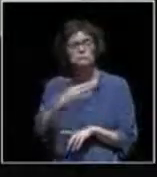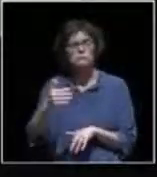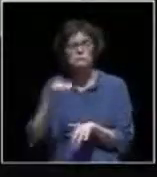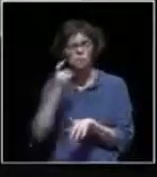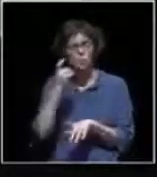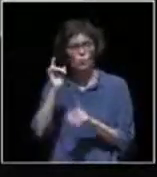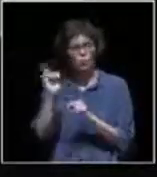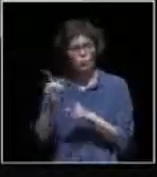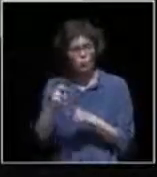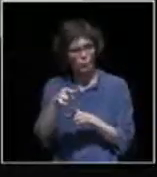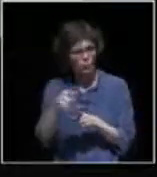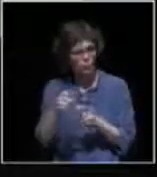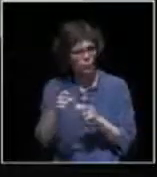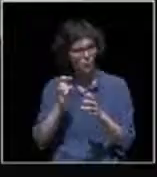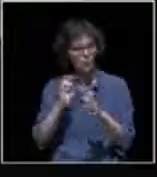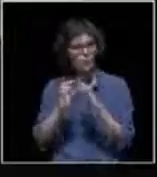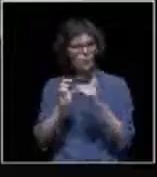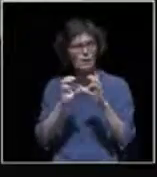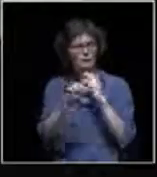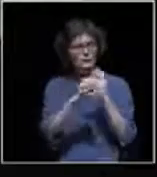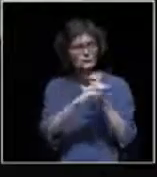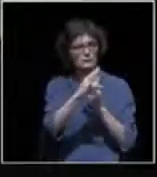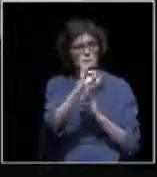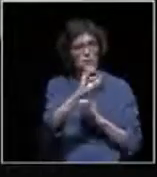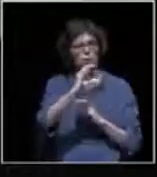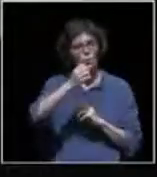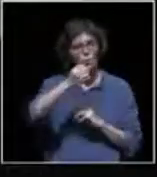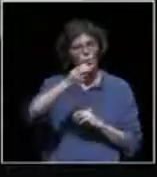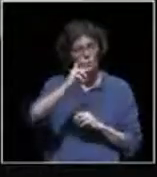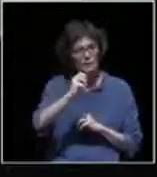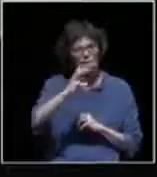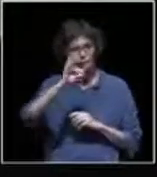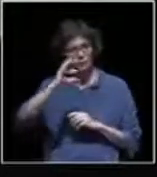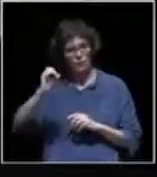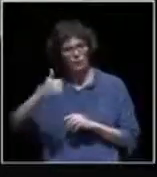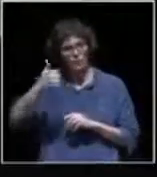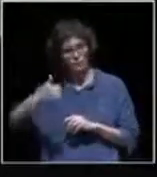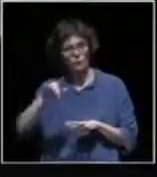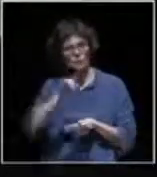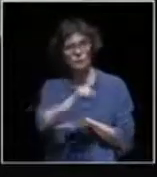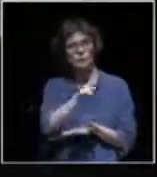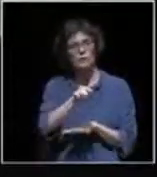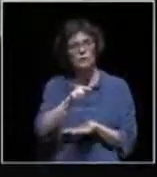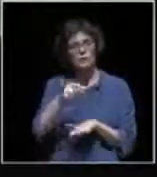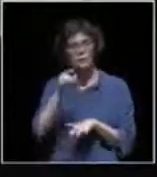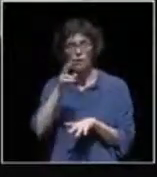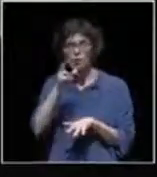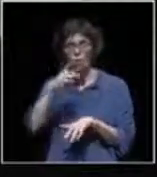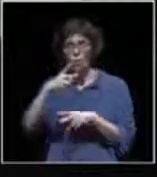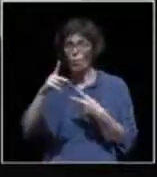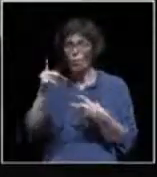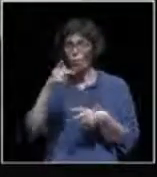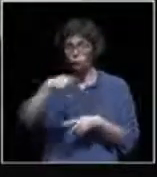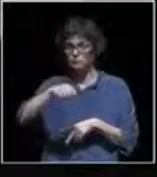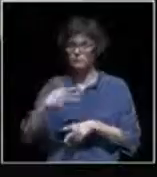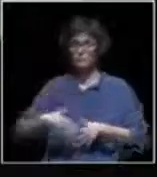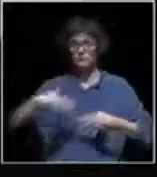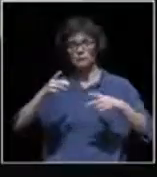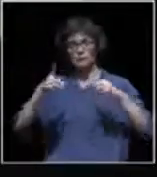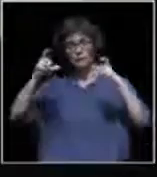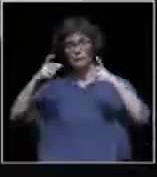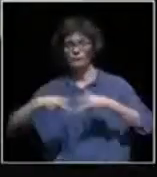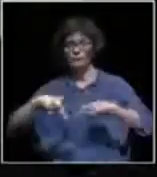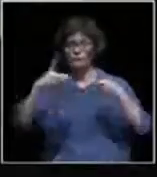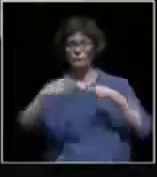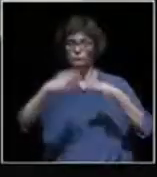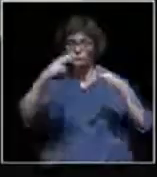funcionamento as novas carreiras 43B e 44B, e o Sr. Presidente esteve lá para fazer a fotografia da inauguração. No entanto, na